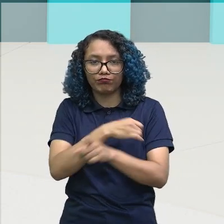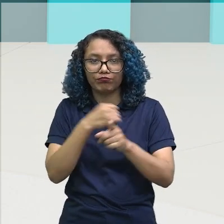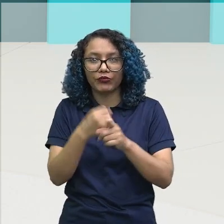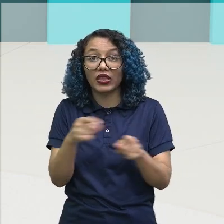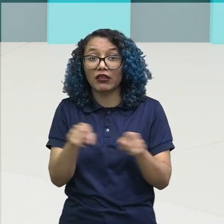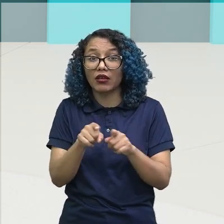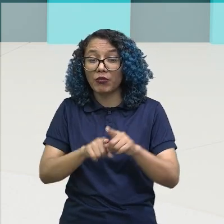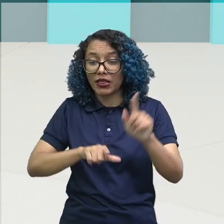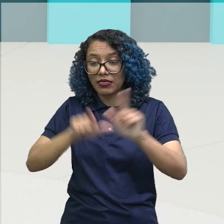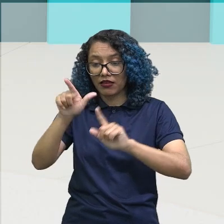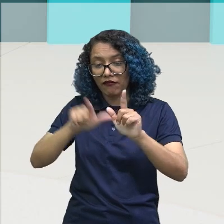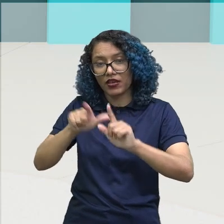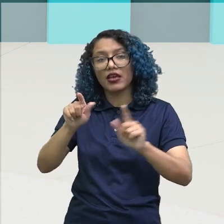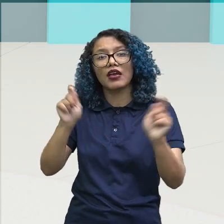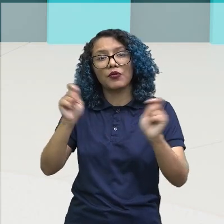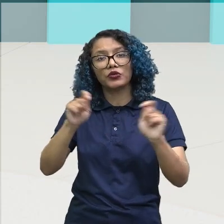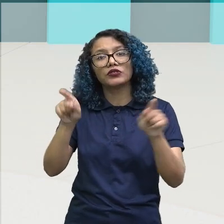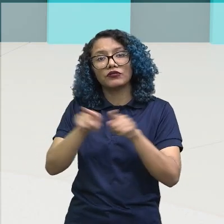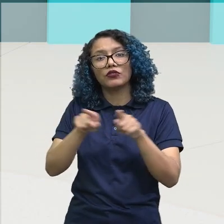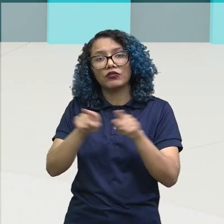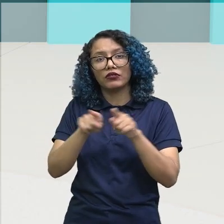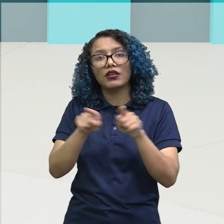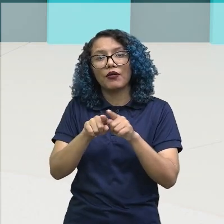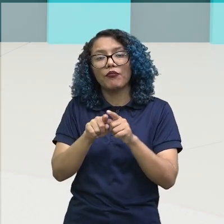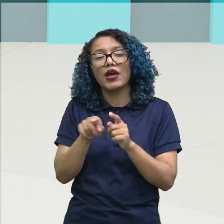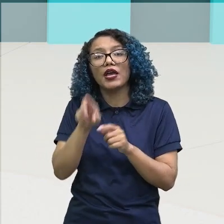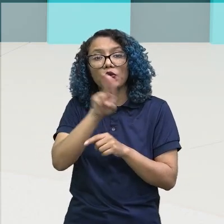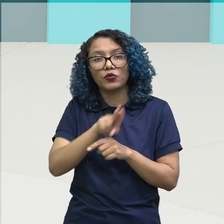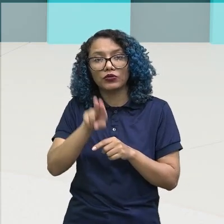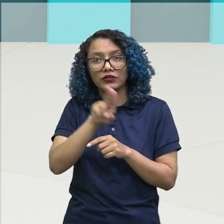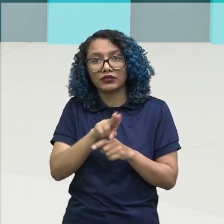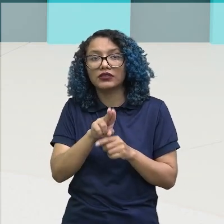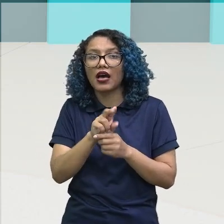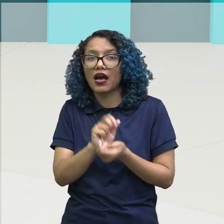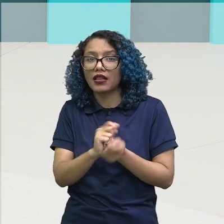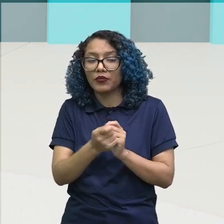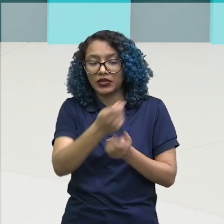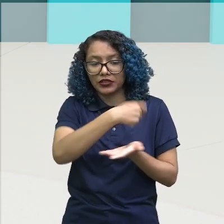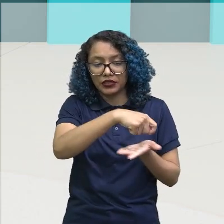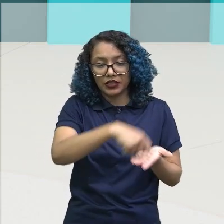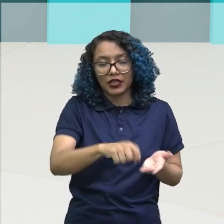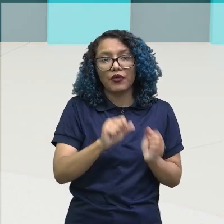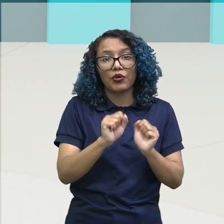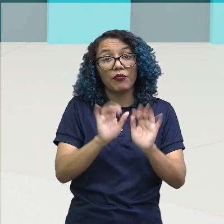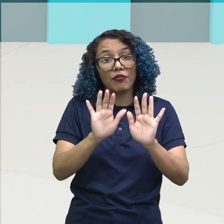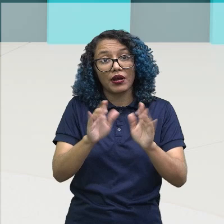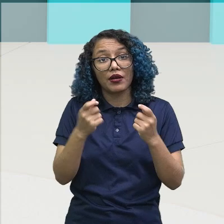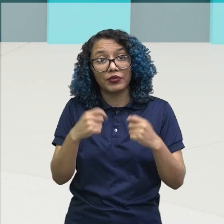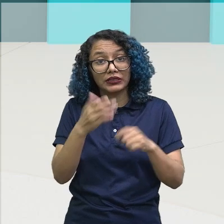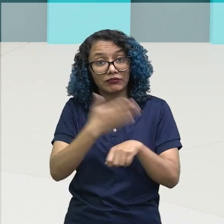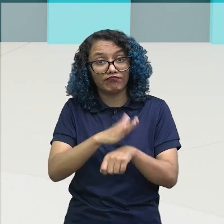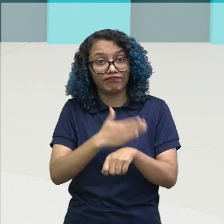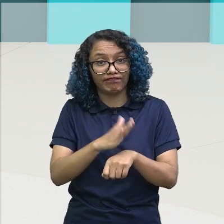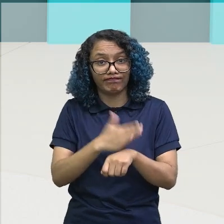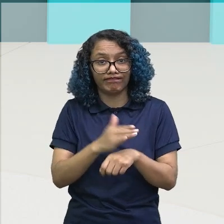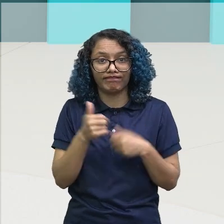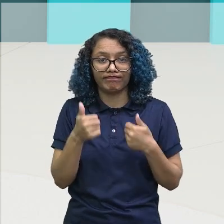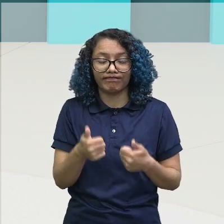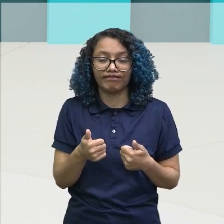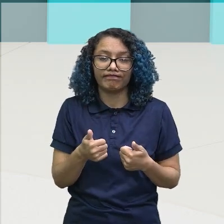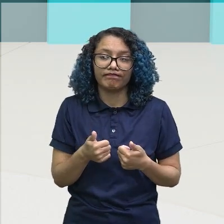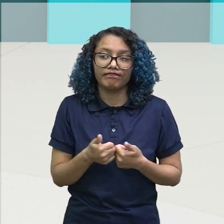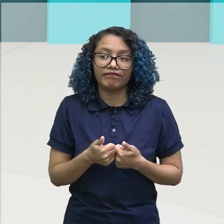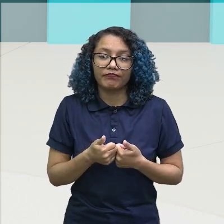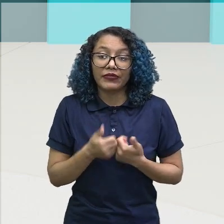mesmo na TV, ele pode ser articulado e levado para a escrita. Porém, é preciso treinar. Então,